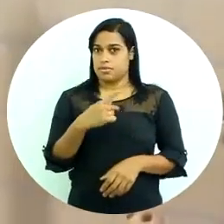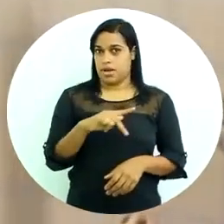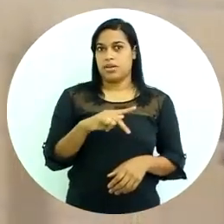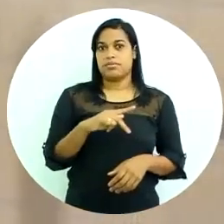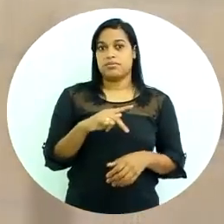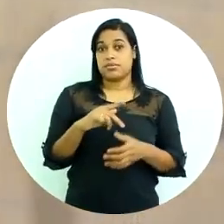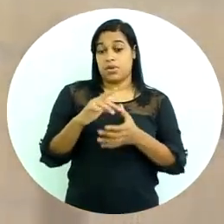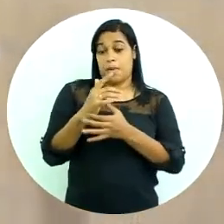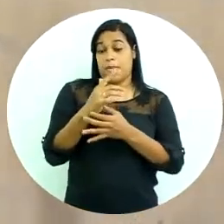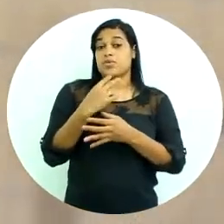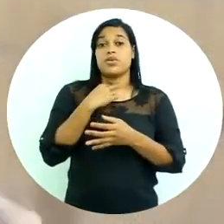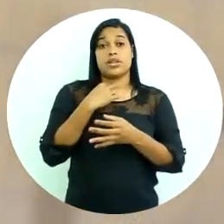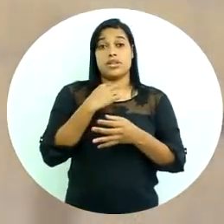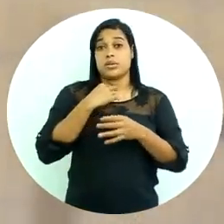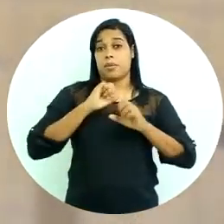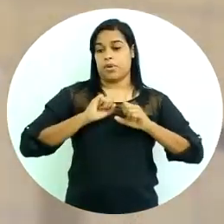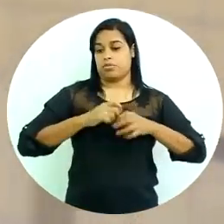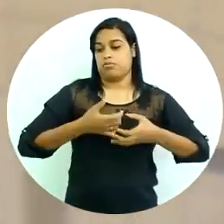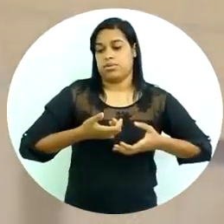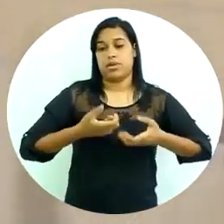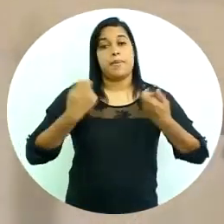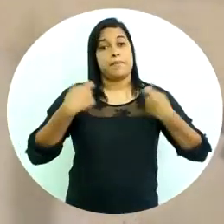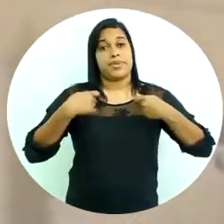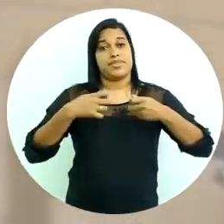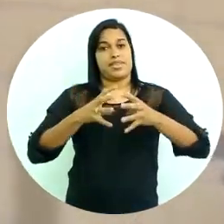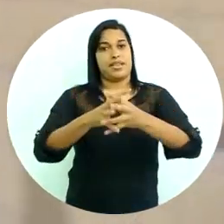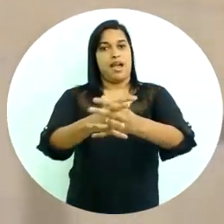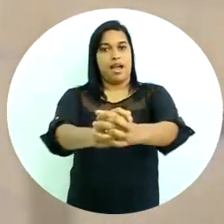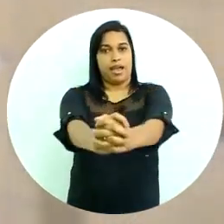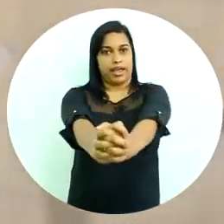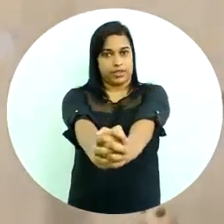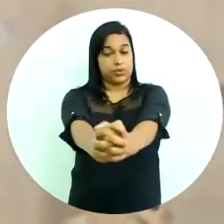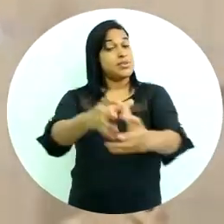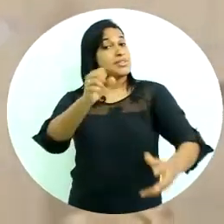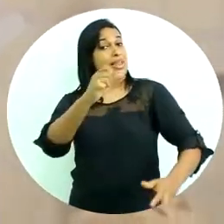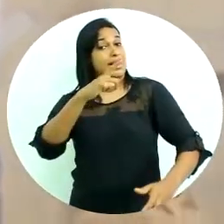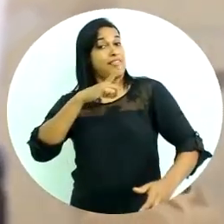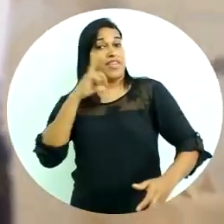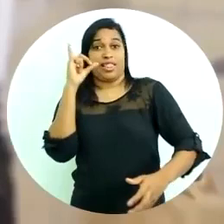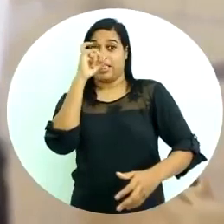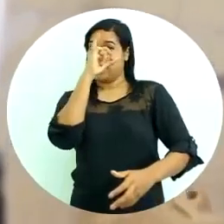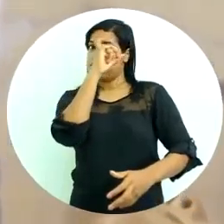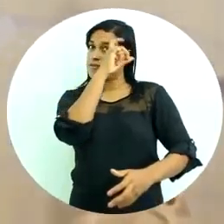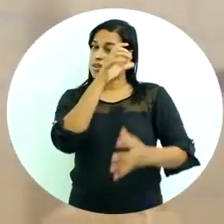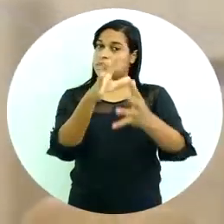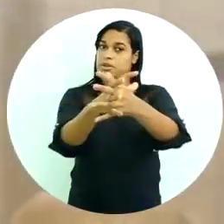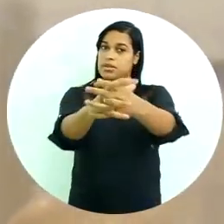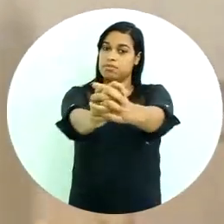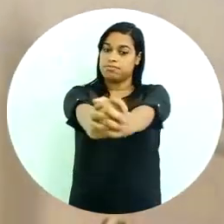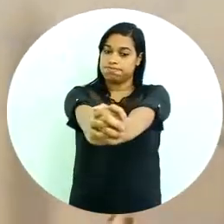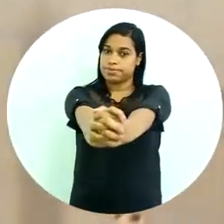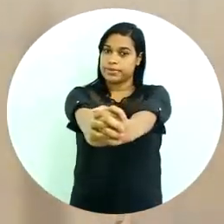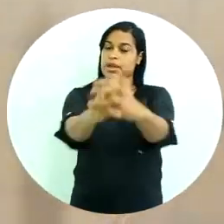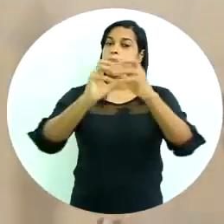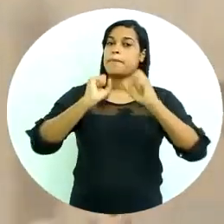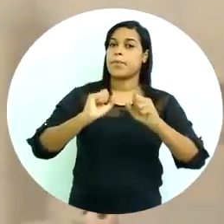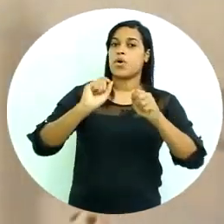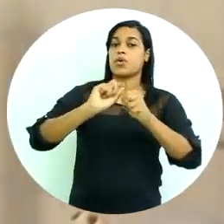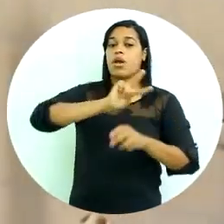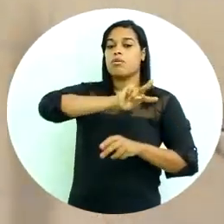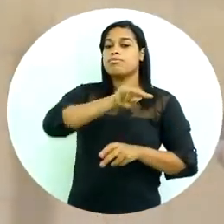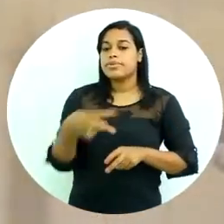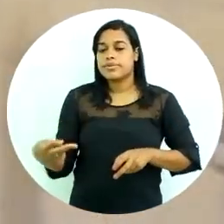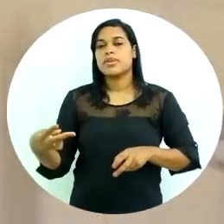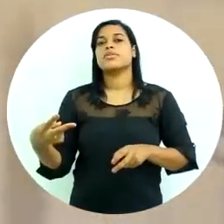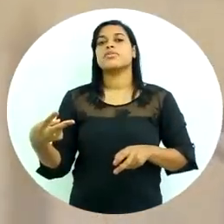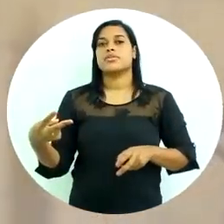não pode dobrar, ele fica reto. Se tiver dificuldade para manter o braço reto, a gente pode até fazer essa inversão